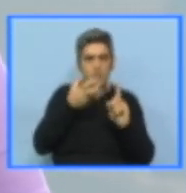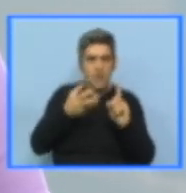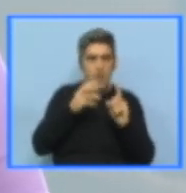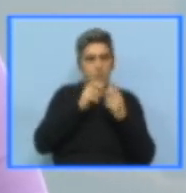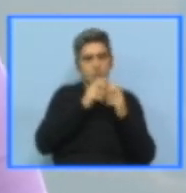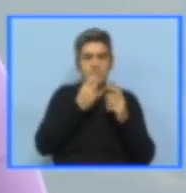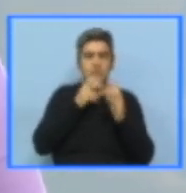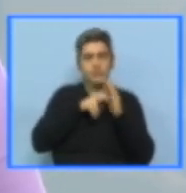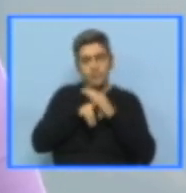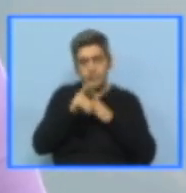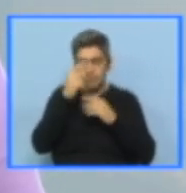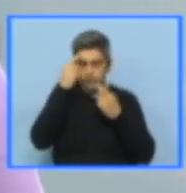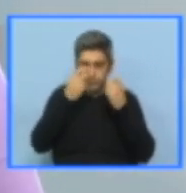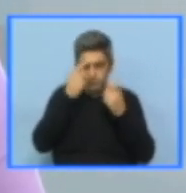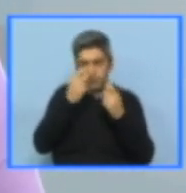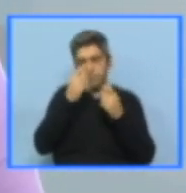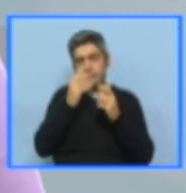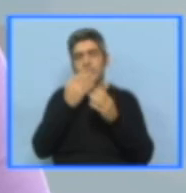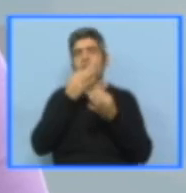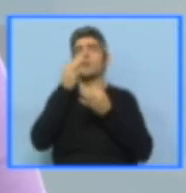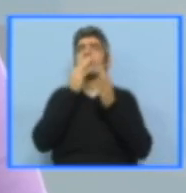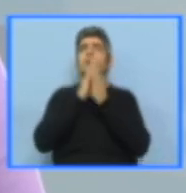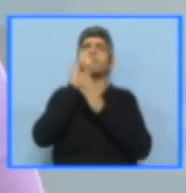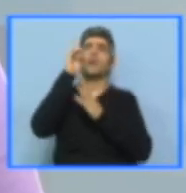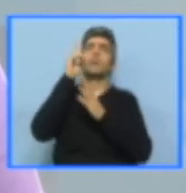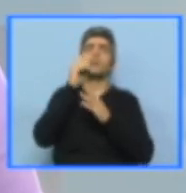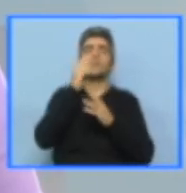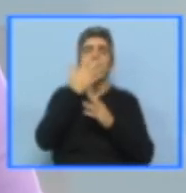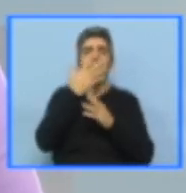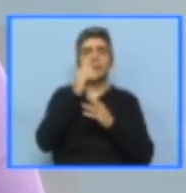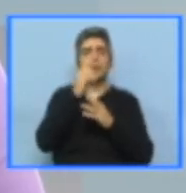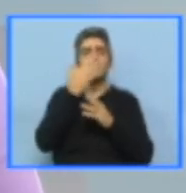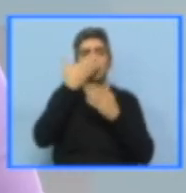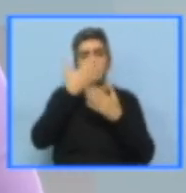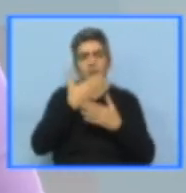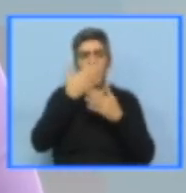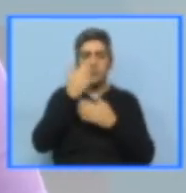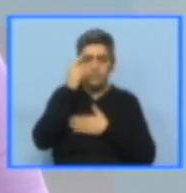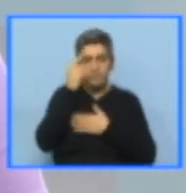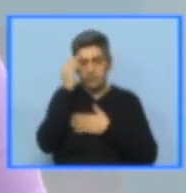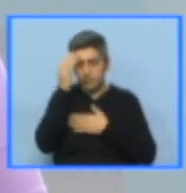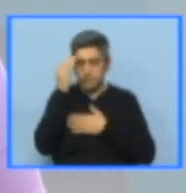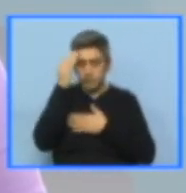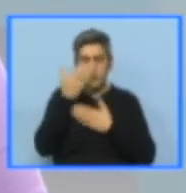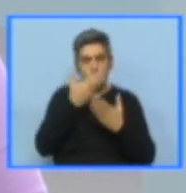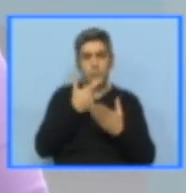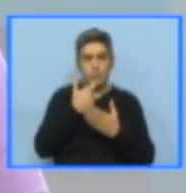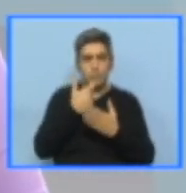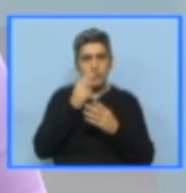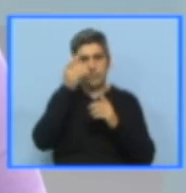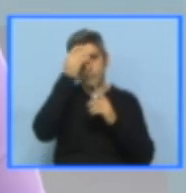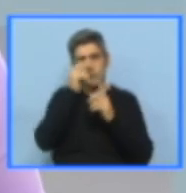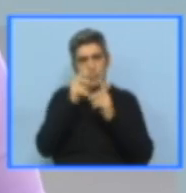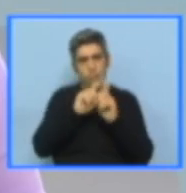complicado, e este caminho e falar com Deus ao longo de 5, 6, 7 dias tem-nos ajudado muito. E todas estas perspectivas,